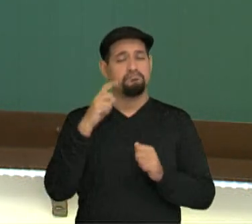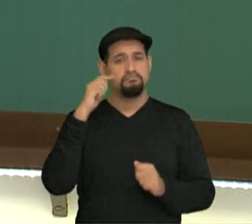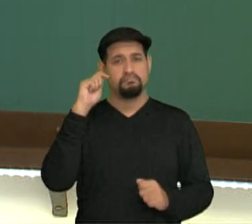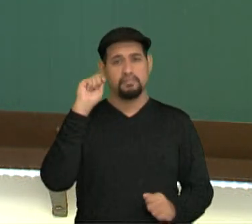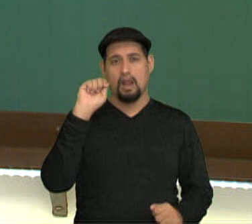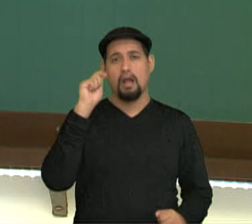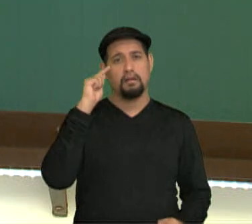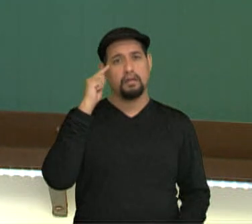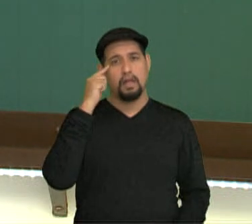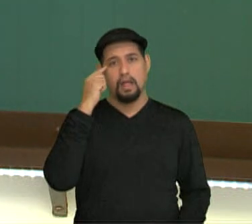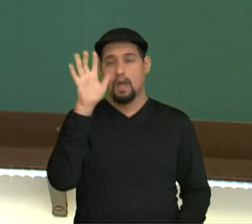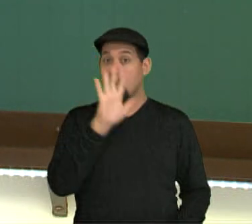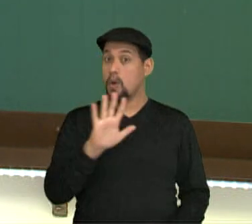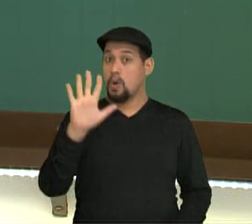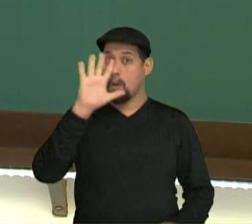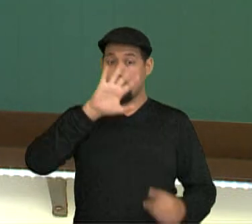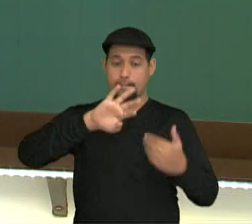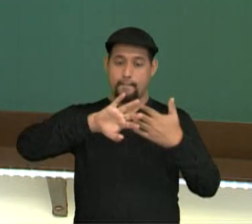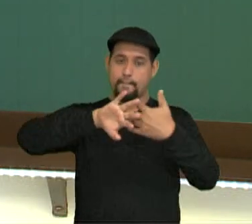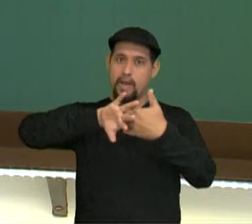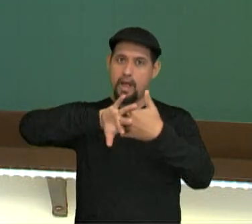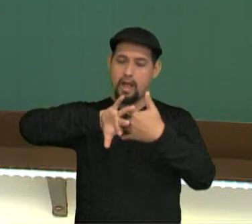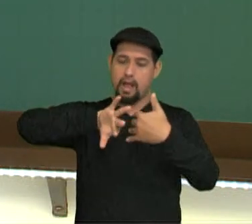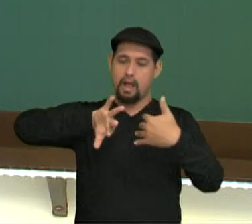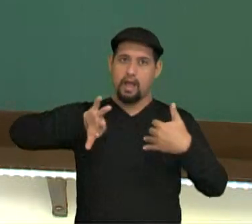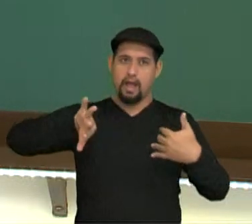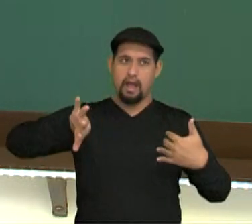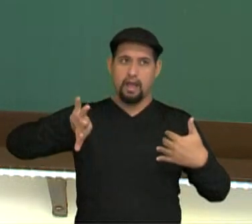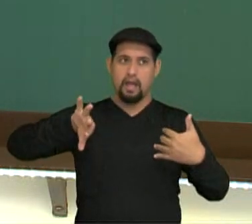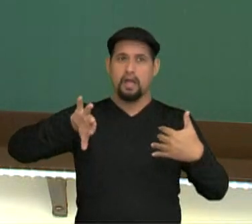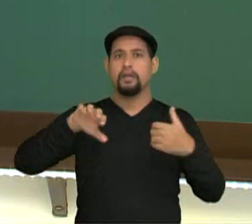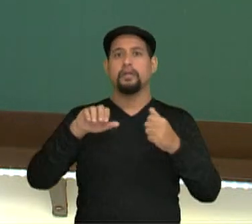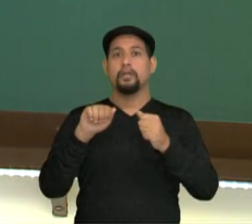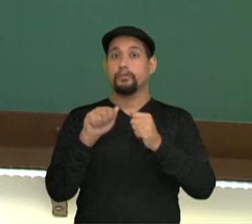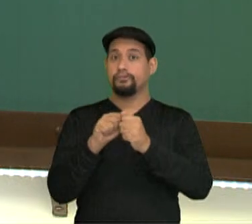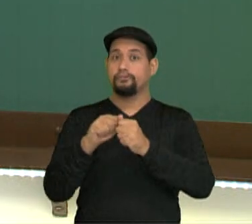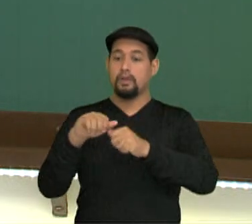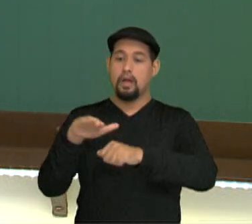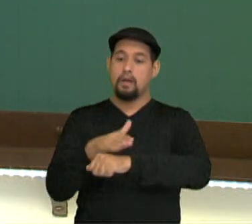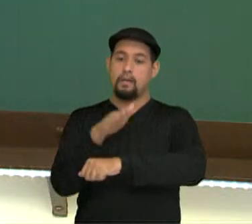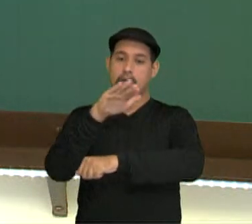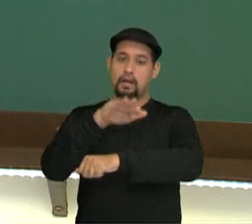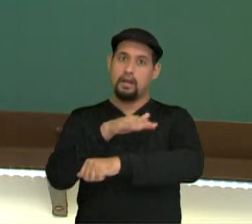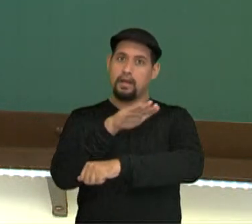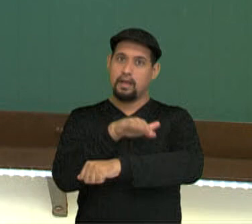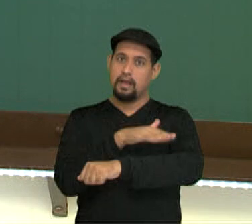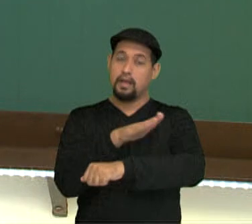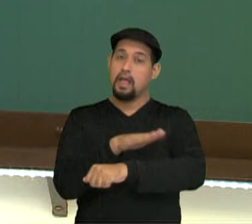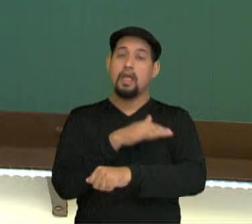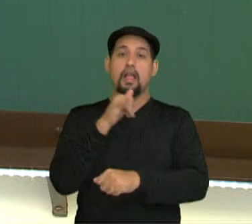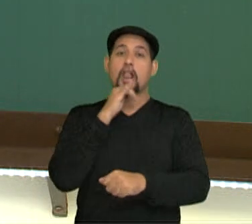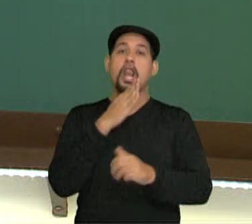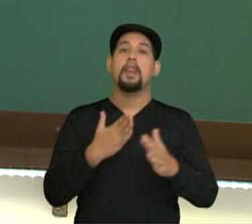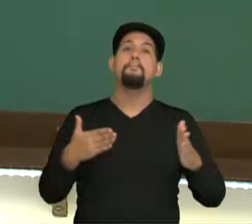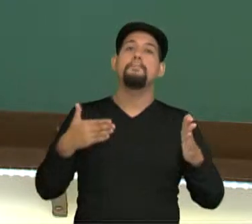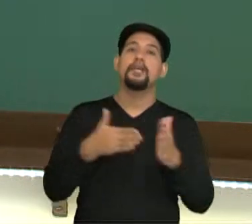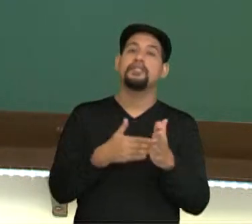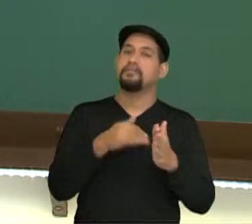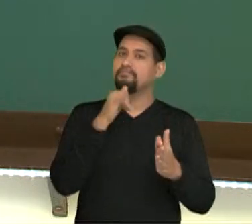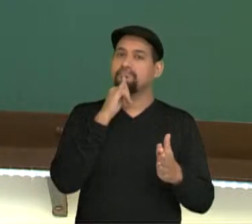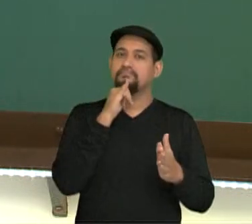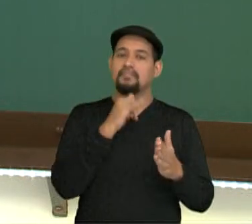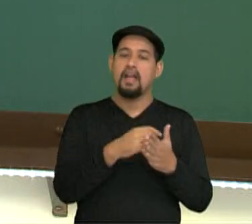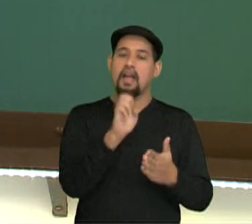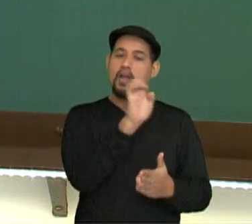ele Europa e Ásia. Então é esse conjunto de montanhas que é responsável por delimitar aonde termina a